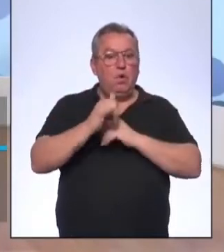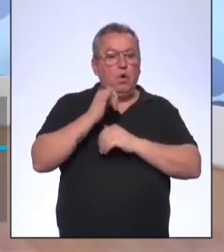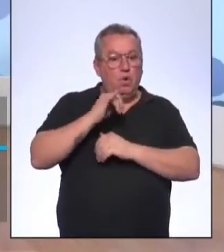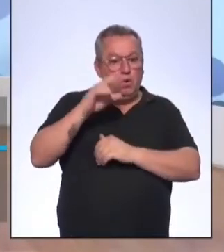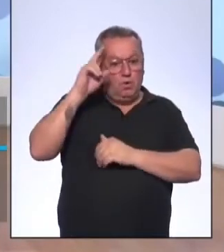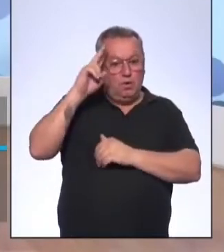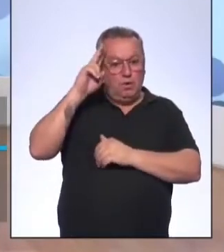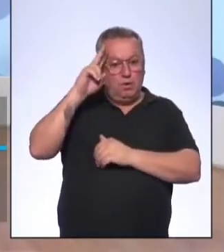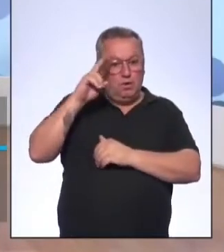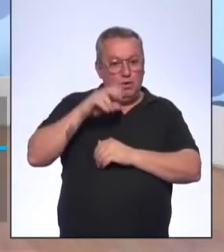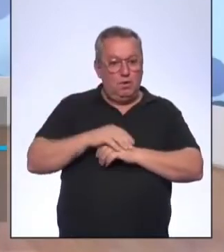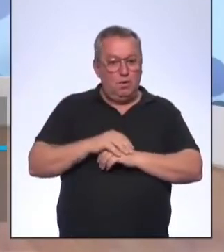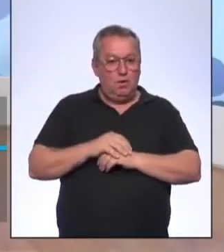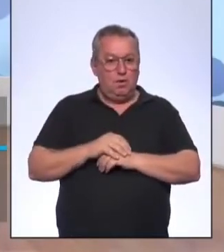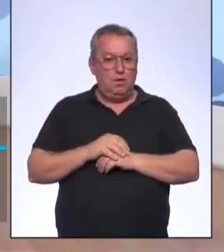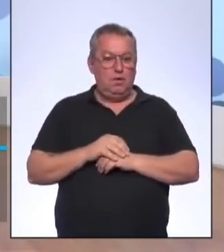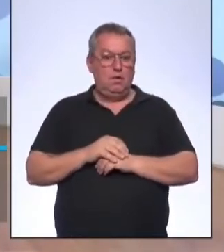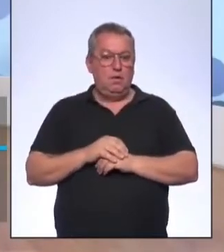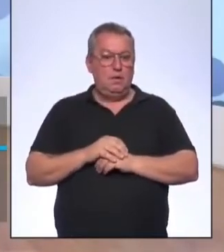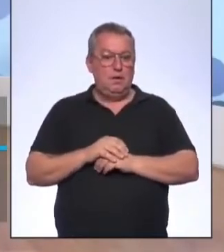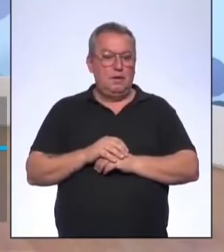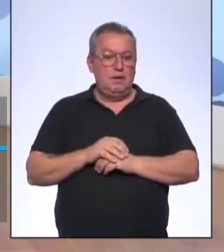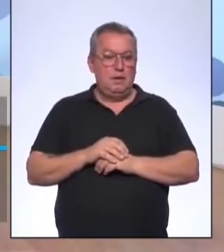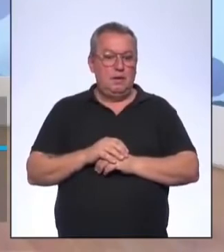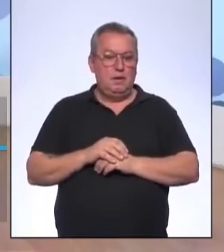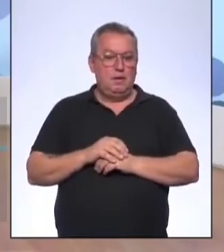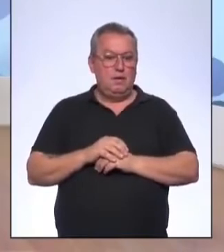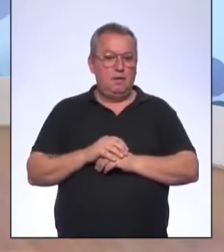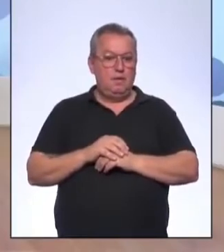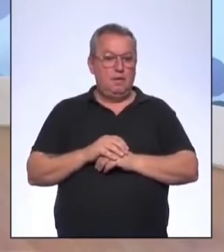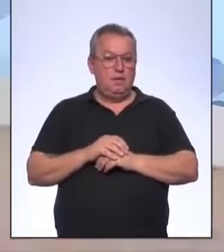história presta atenção e